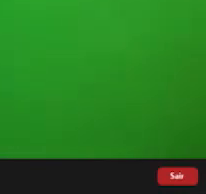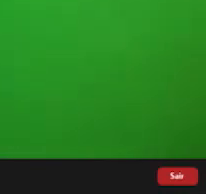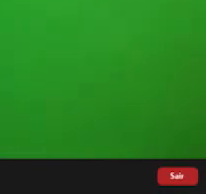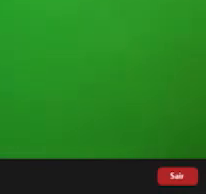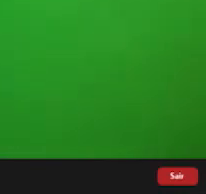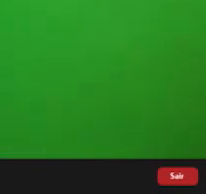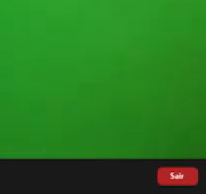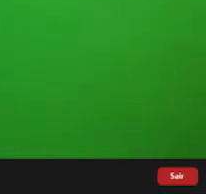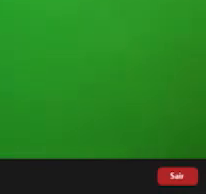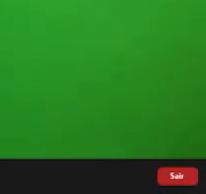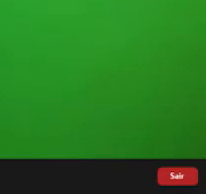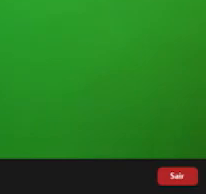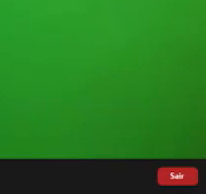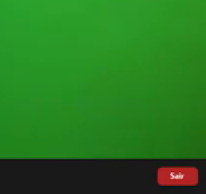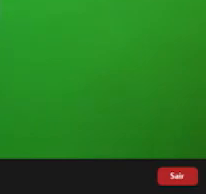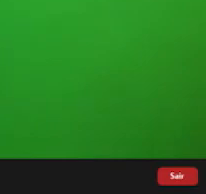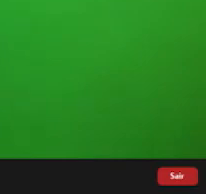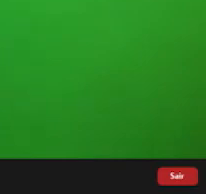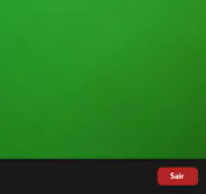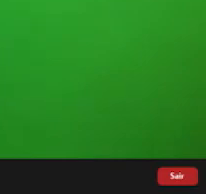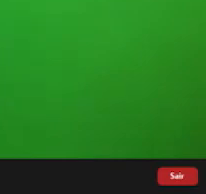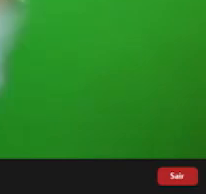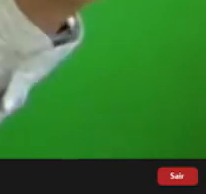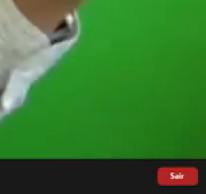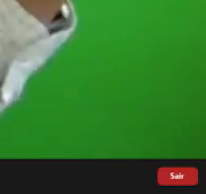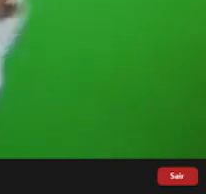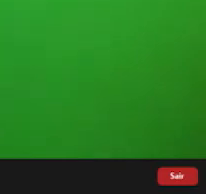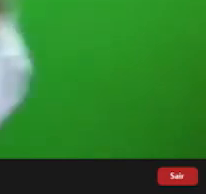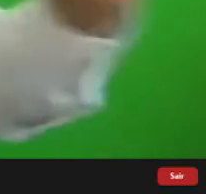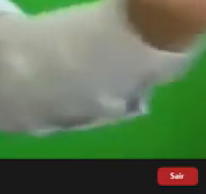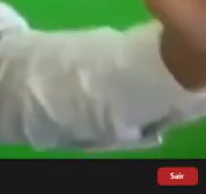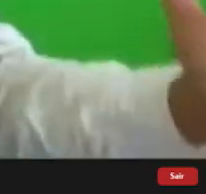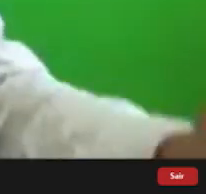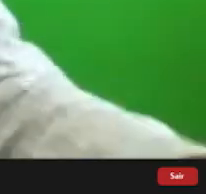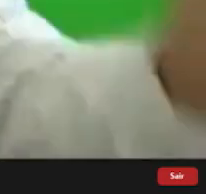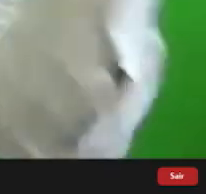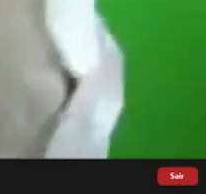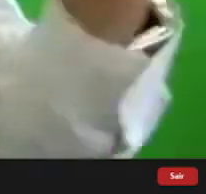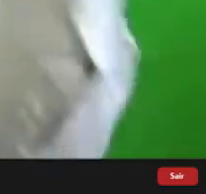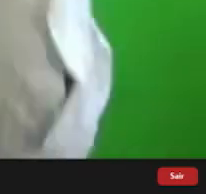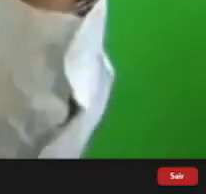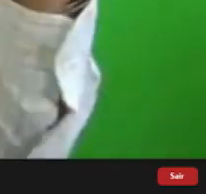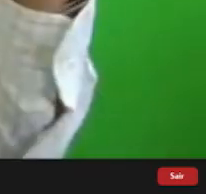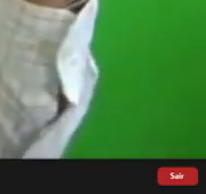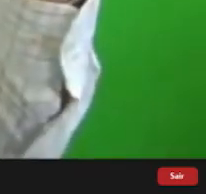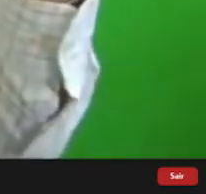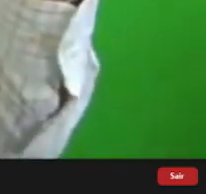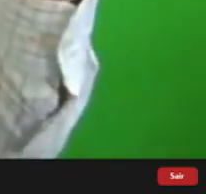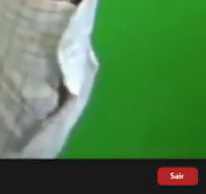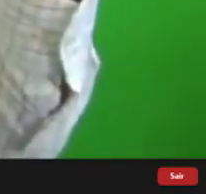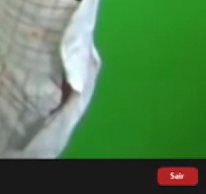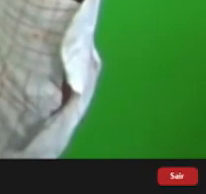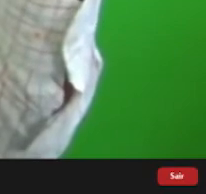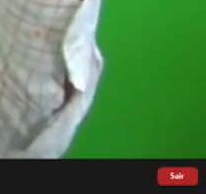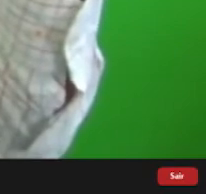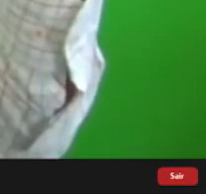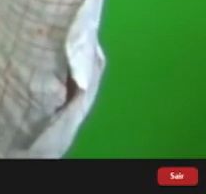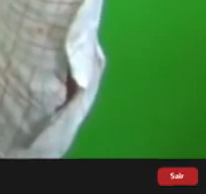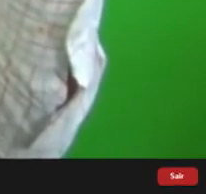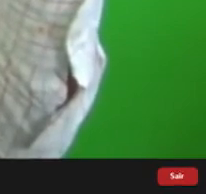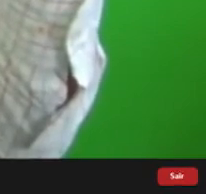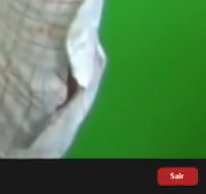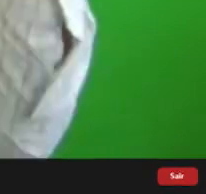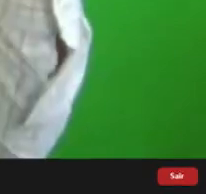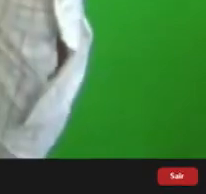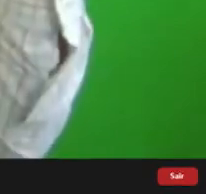faliu, Solar das Andorinhas, endividado, muito endividado. Faliu antes da pandemia.